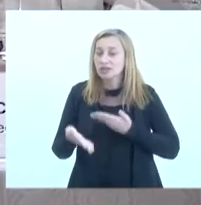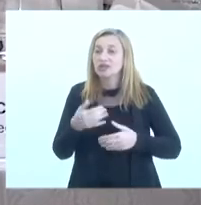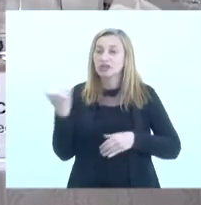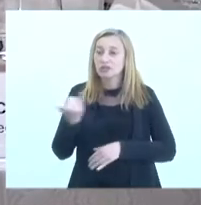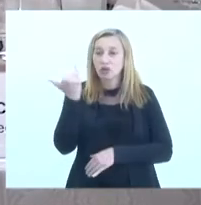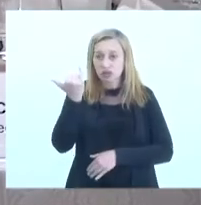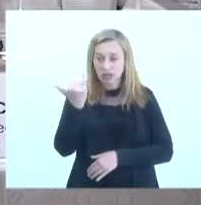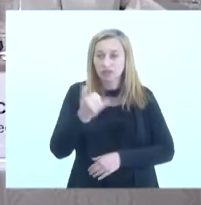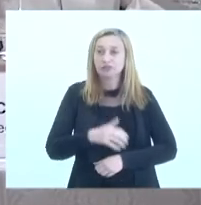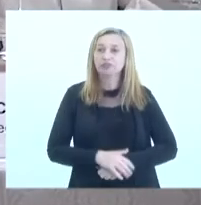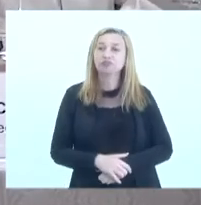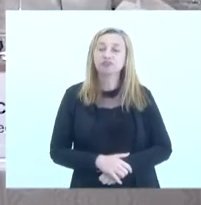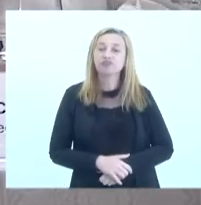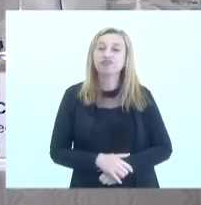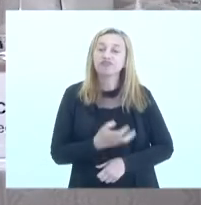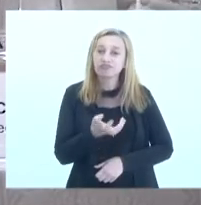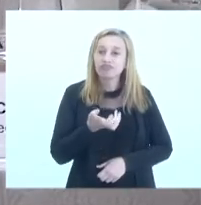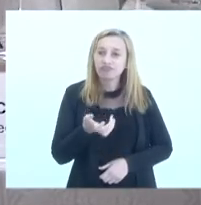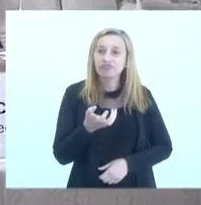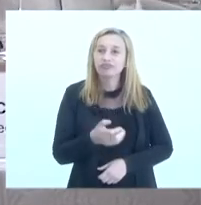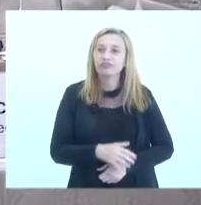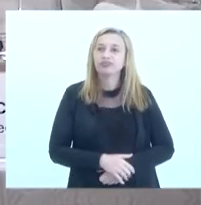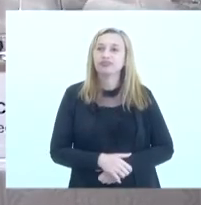Pezão. Queria